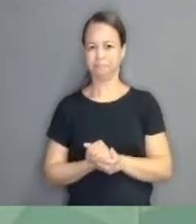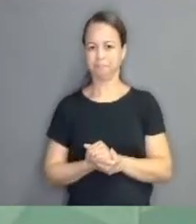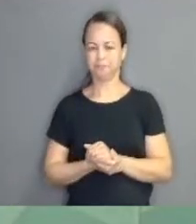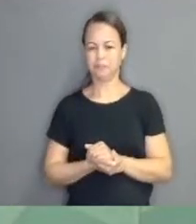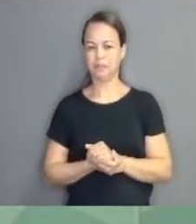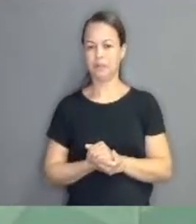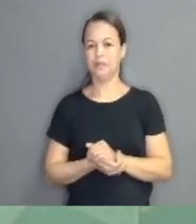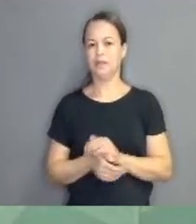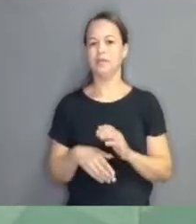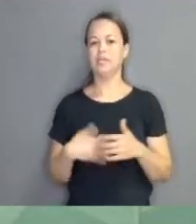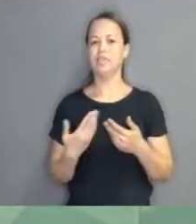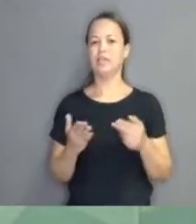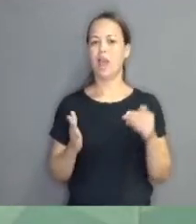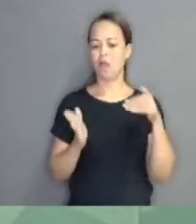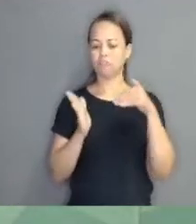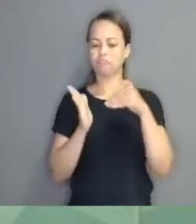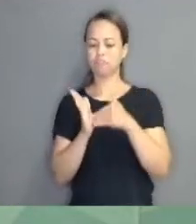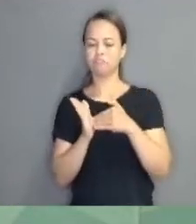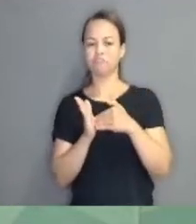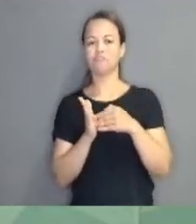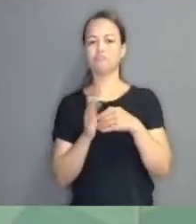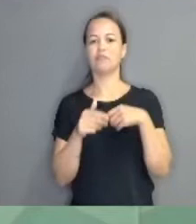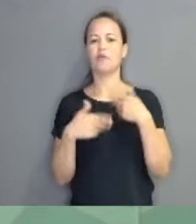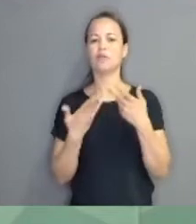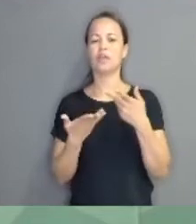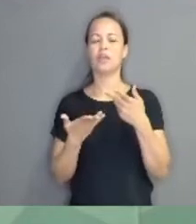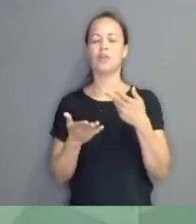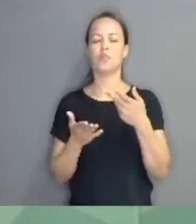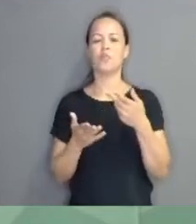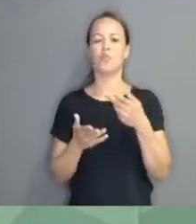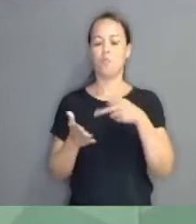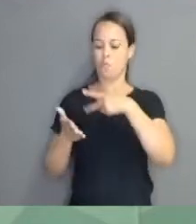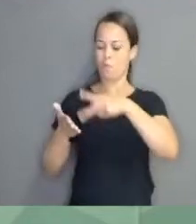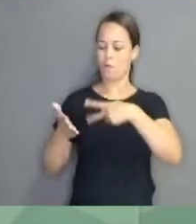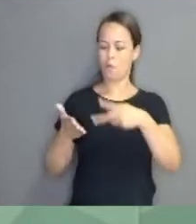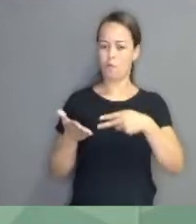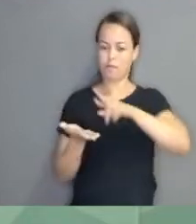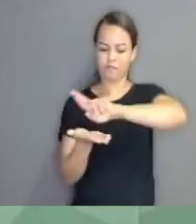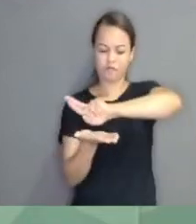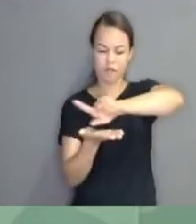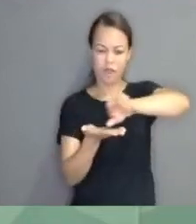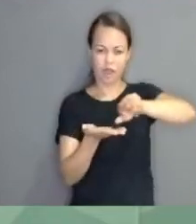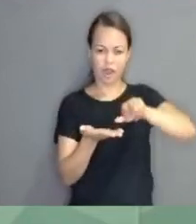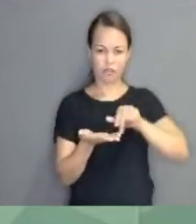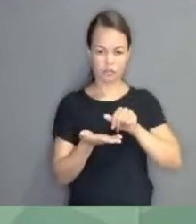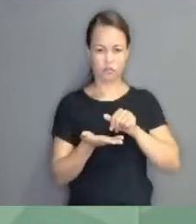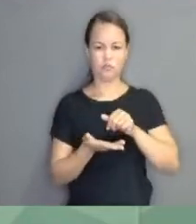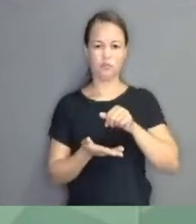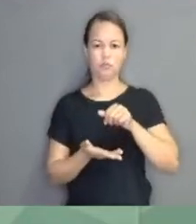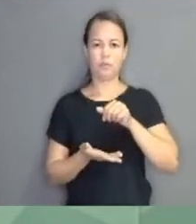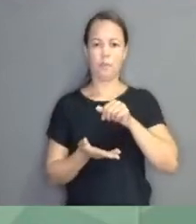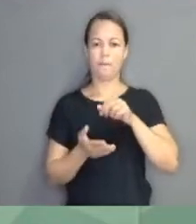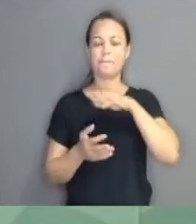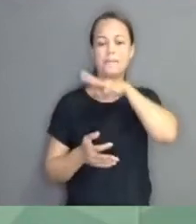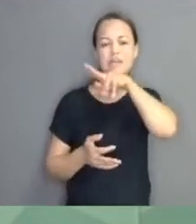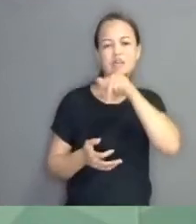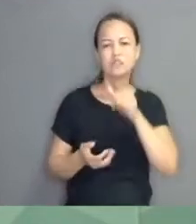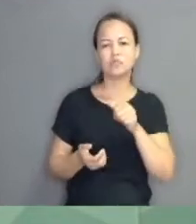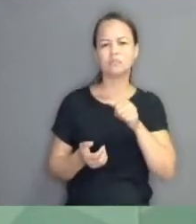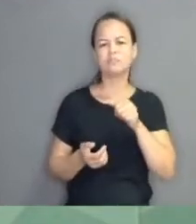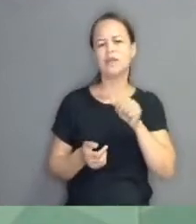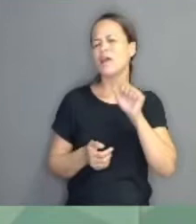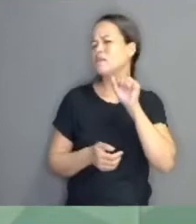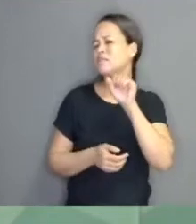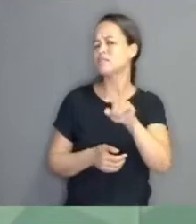última o poema fala o nome de vários bichos Se você pudesse